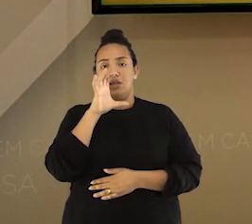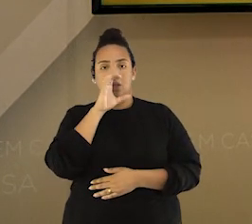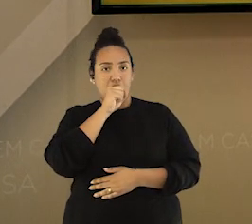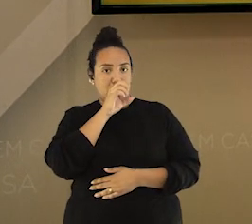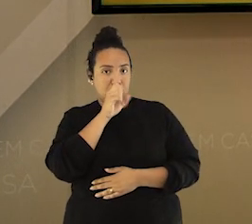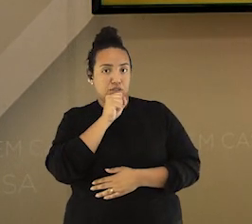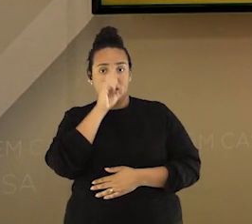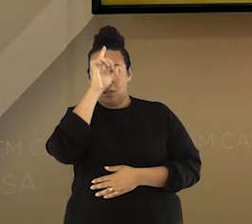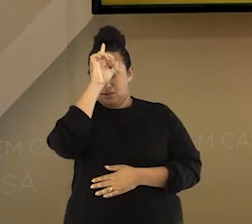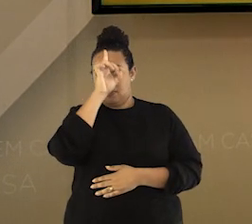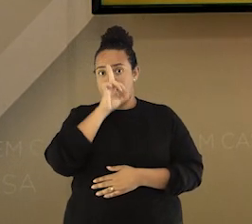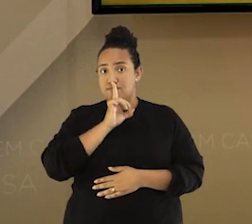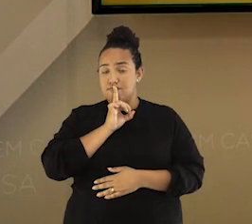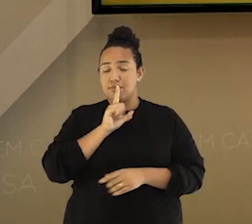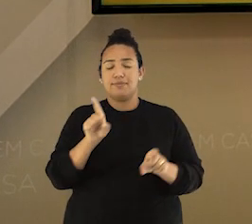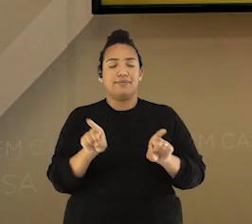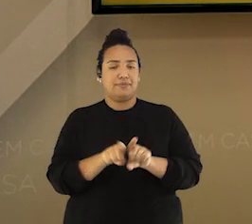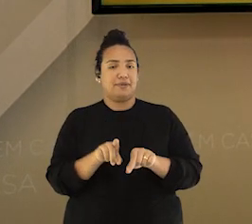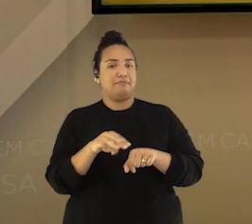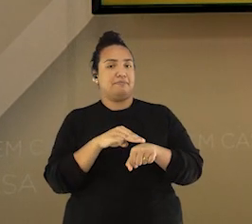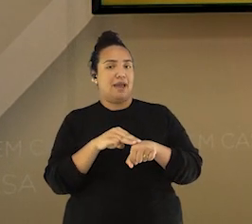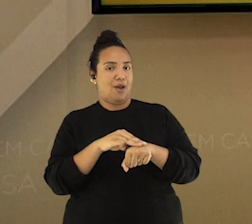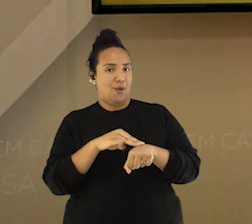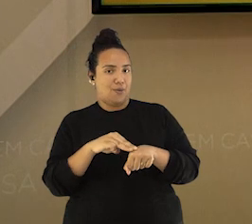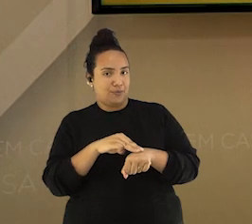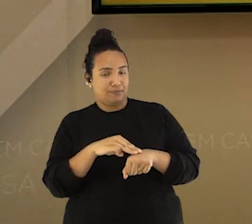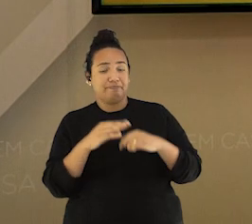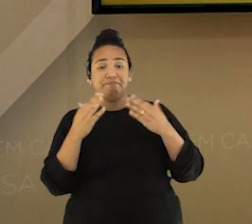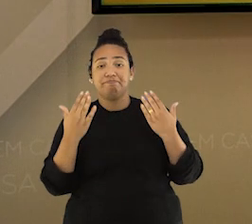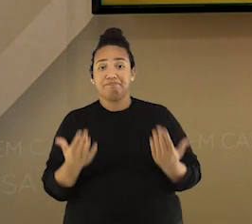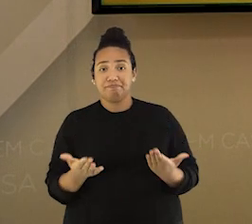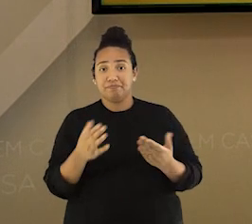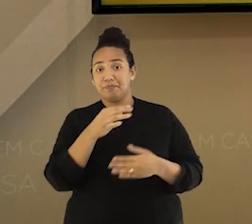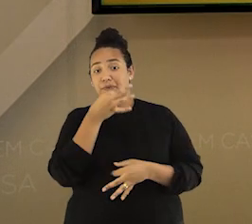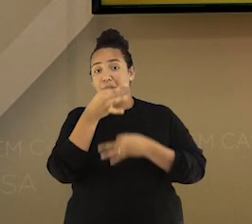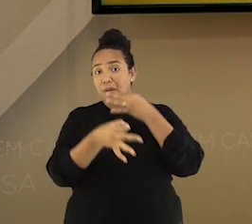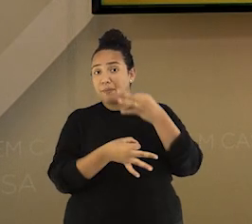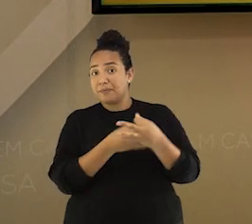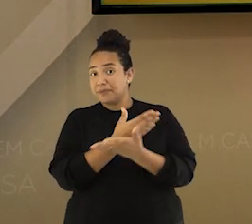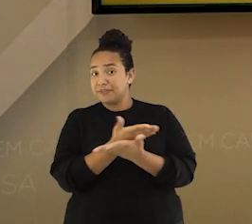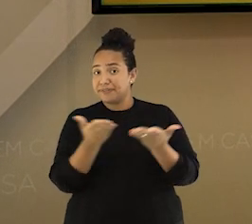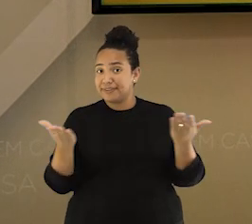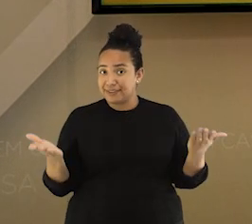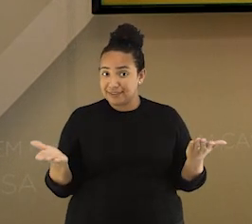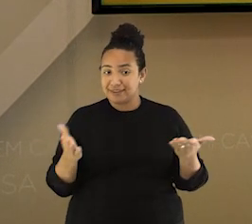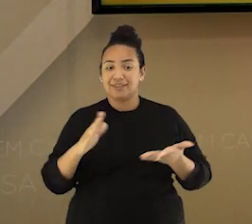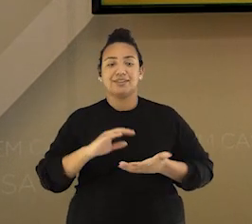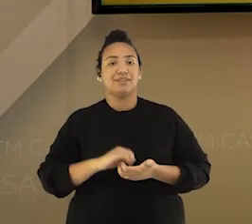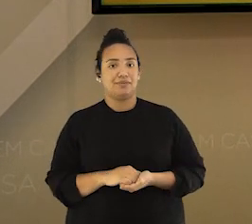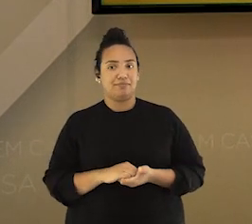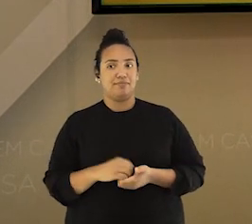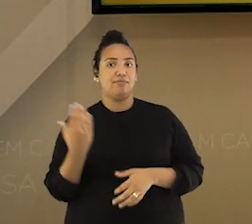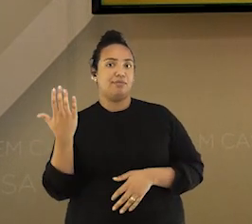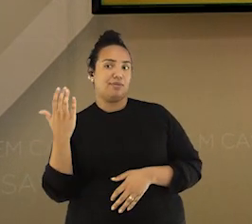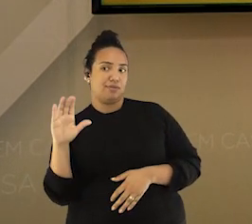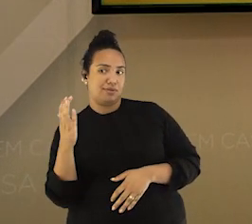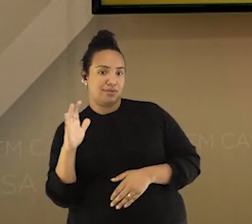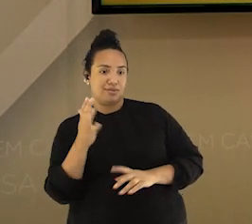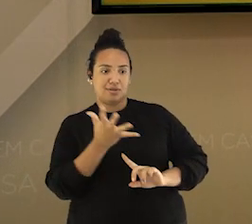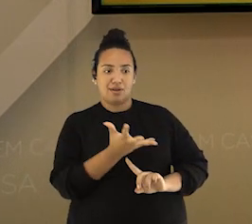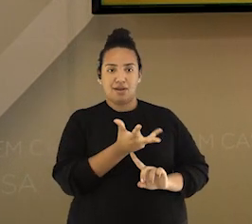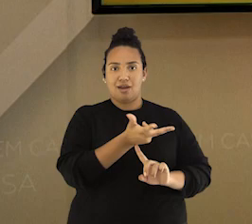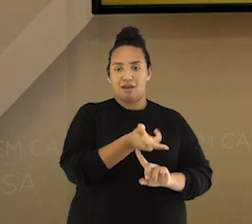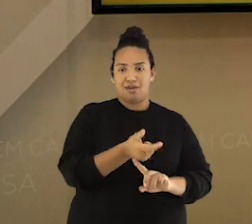o amarelo e o marrom. E então, me diz aí o que vocês acharam. Temos ou não temos a ciência